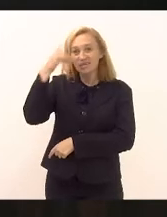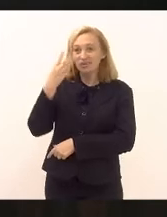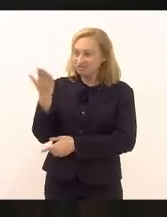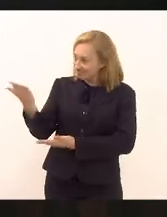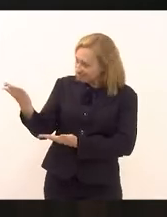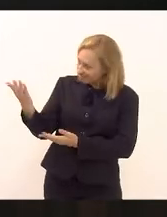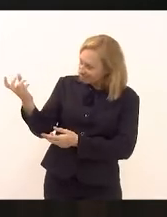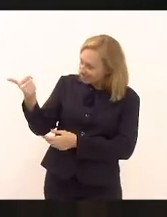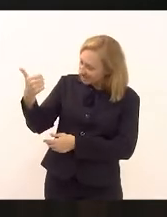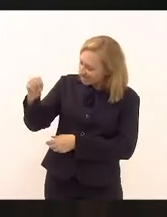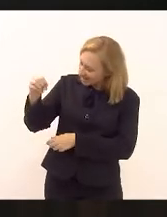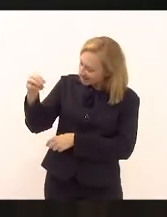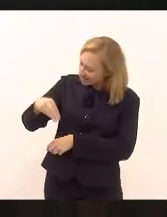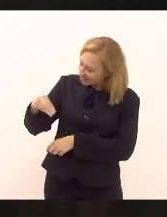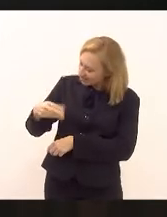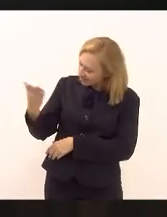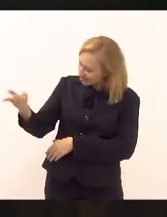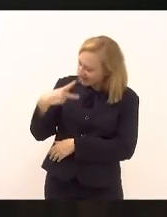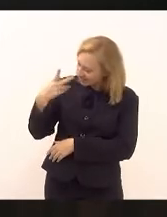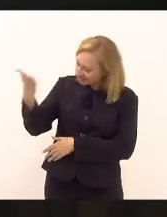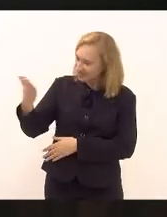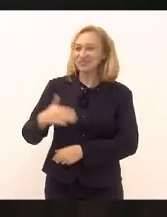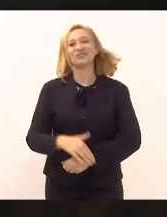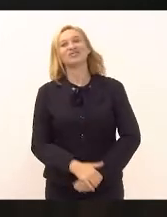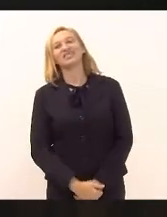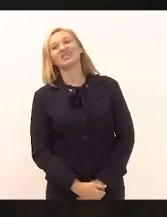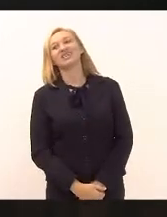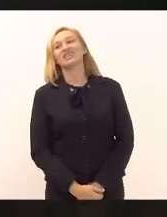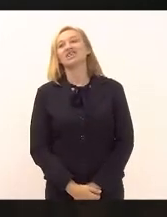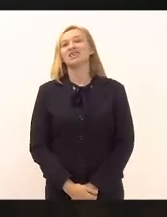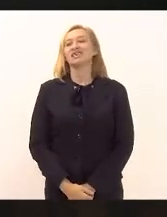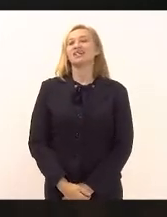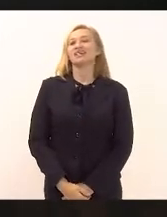Excelência pode fazer, então, uso da palavra.